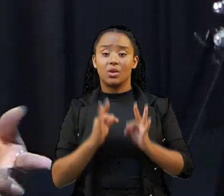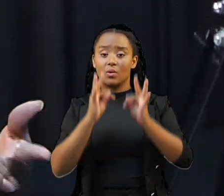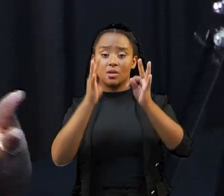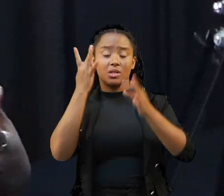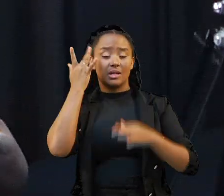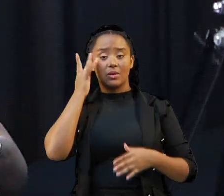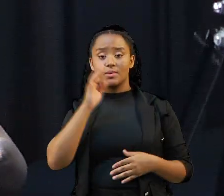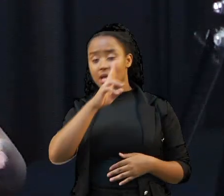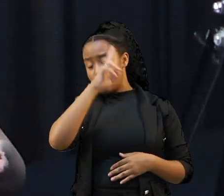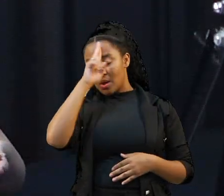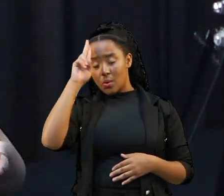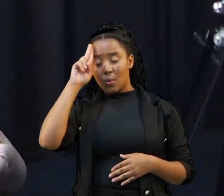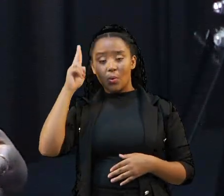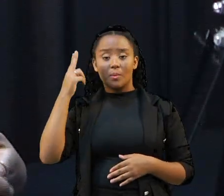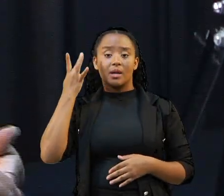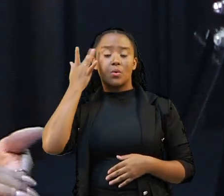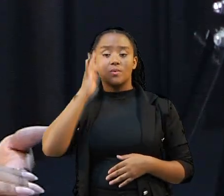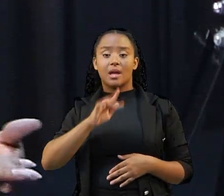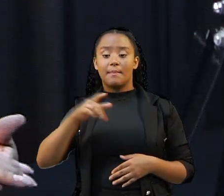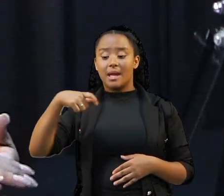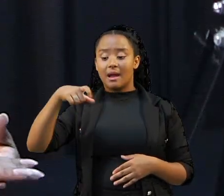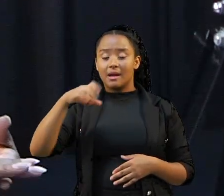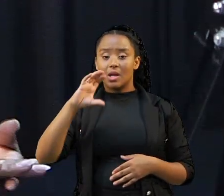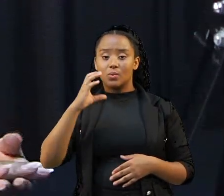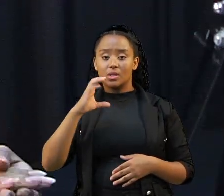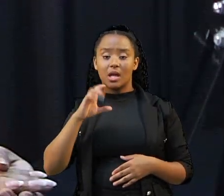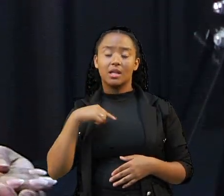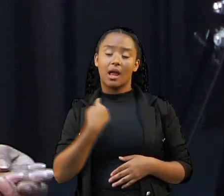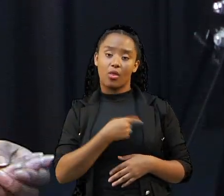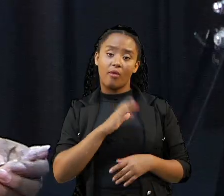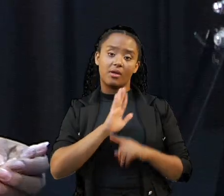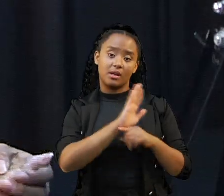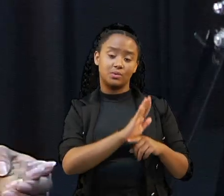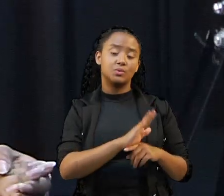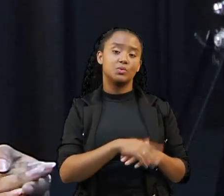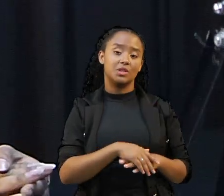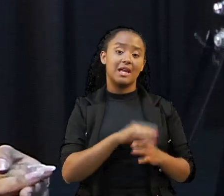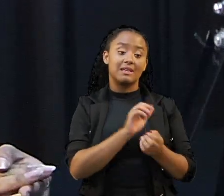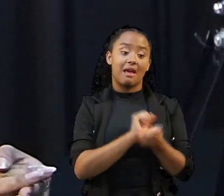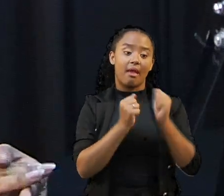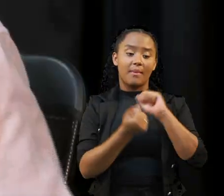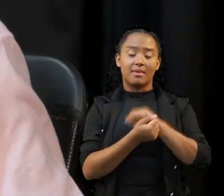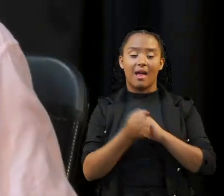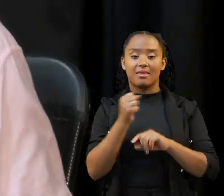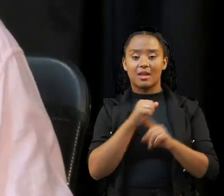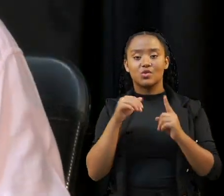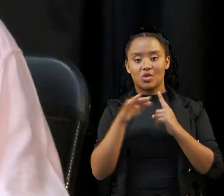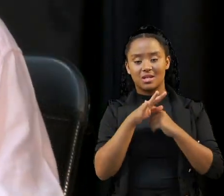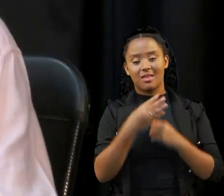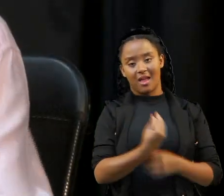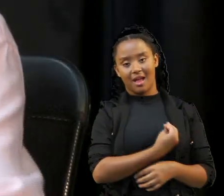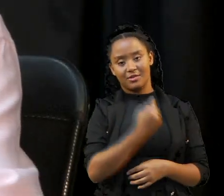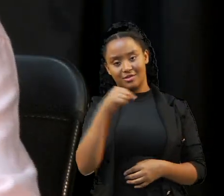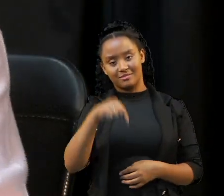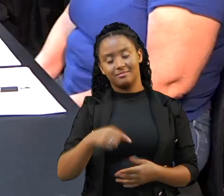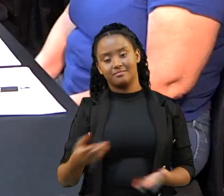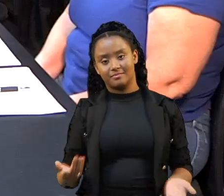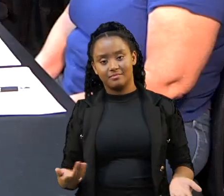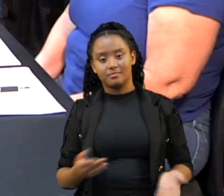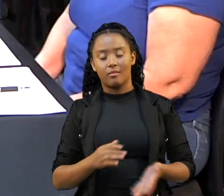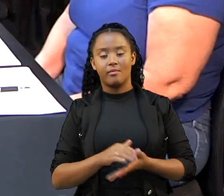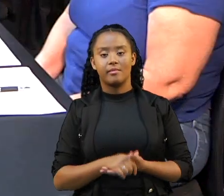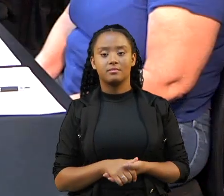o Uber, não sabem usar um cartão de crédito. E aí a gente ajuda muito nessa parte. Sabe? Reajuste. Realocação dela